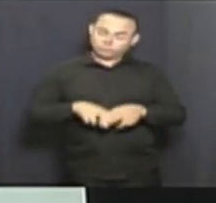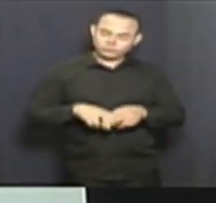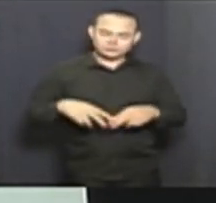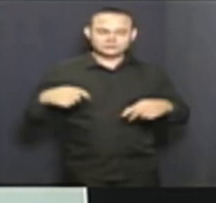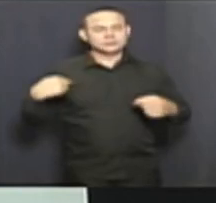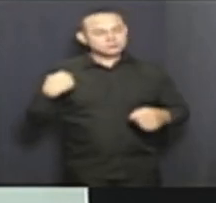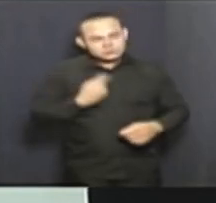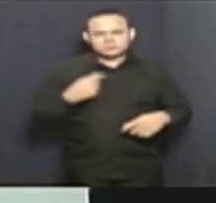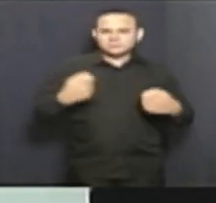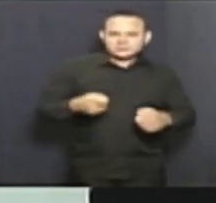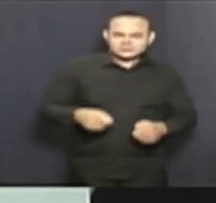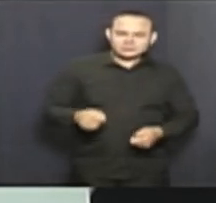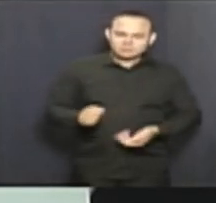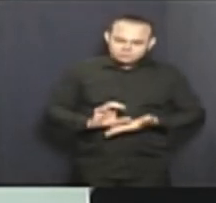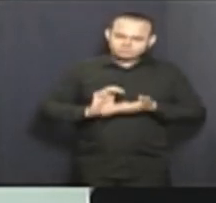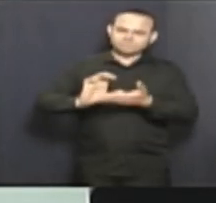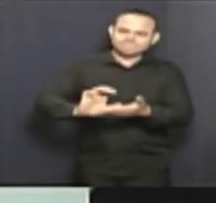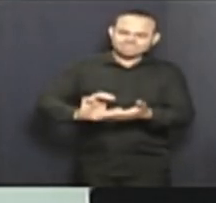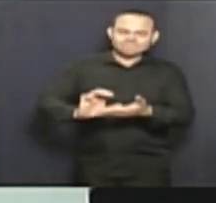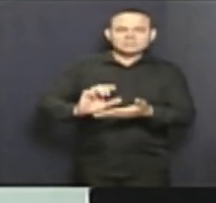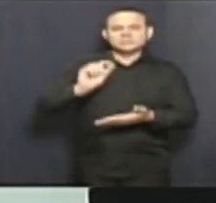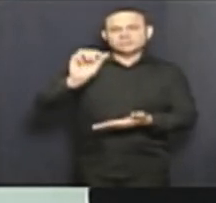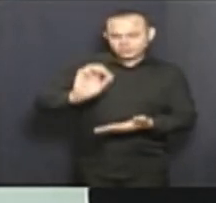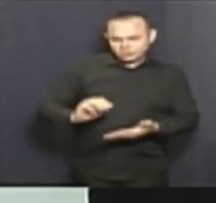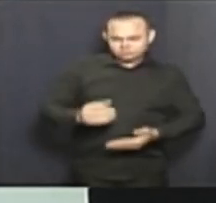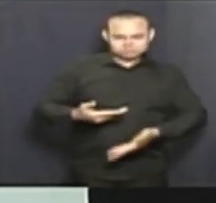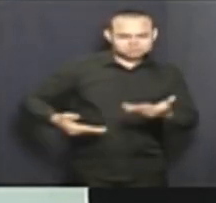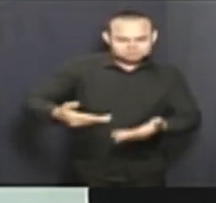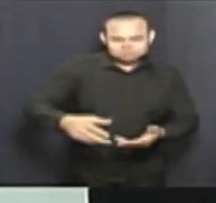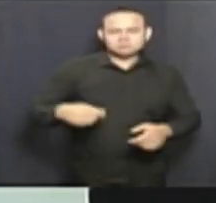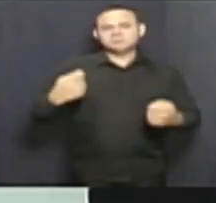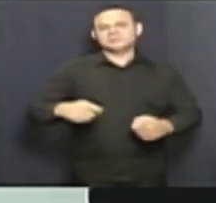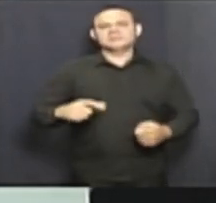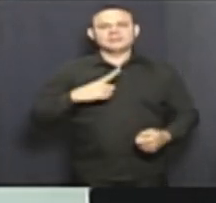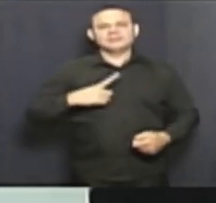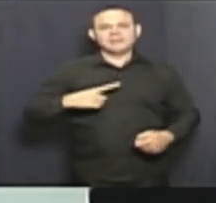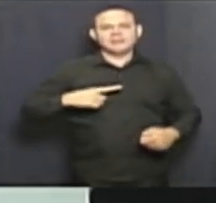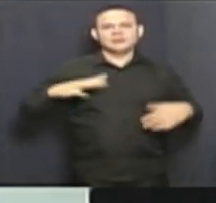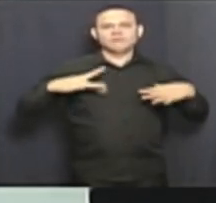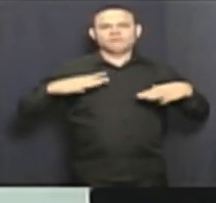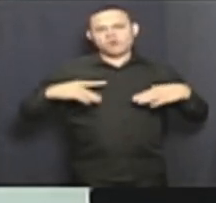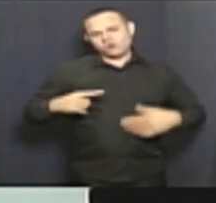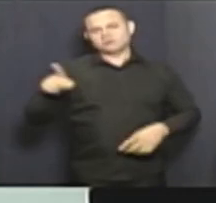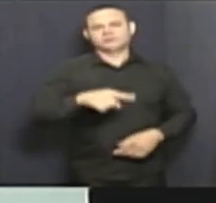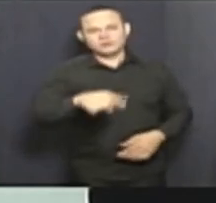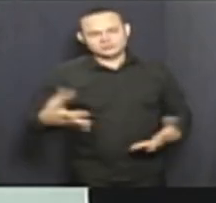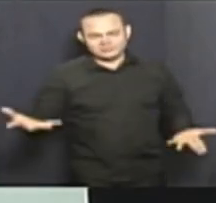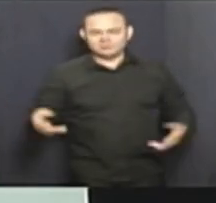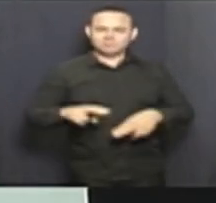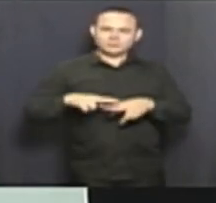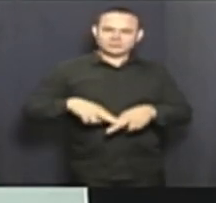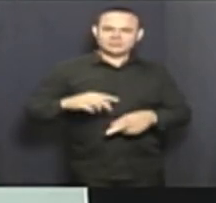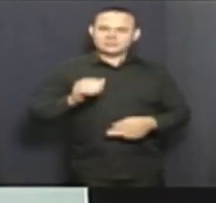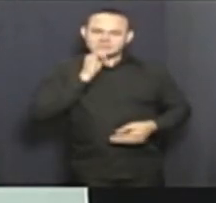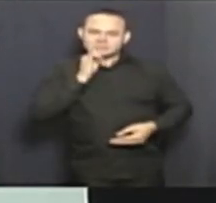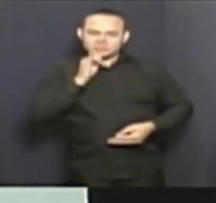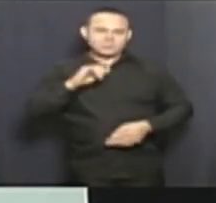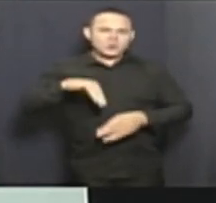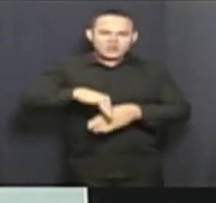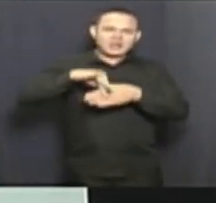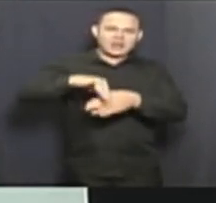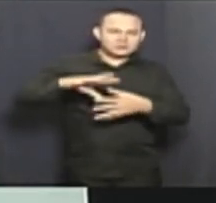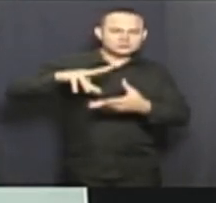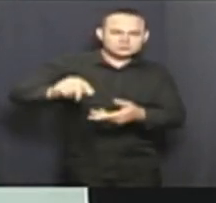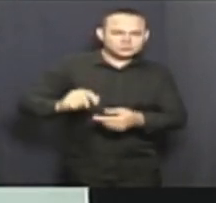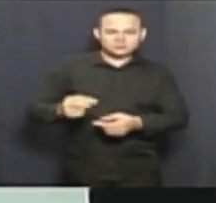ocorra que nós nós temos que cortar privilégios o valor que se gasta em outras secretarias com cargos comissionados com loteamentos